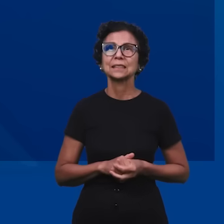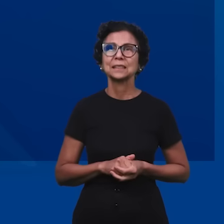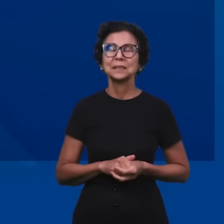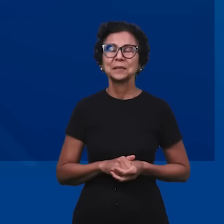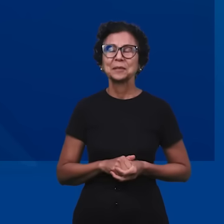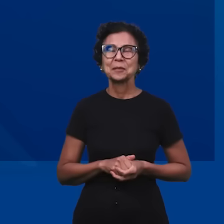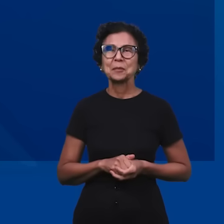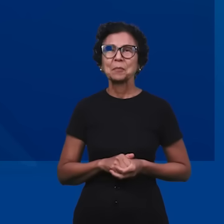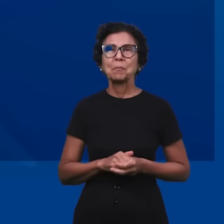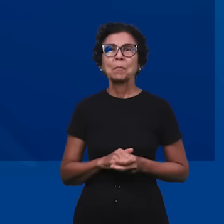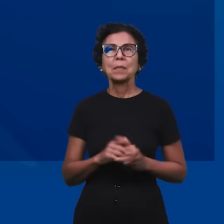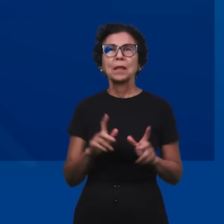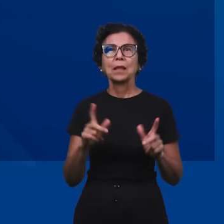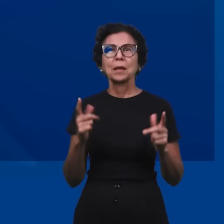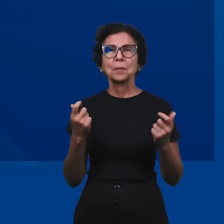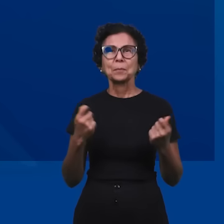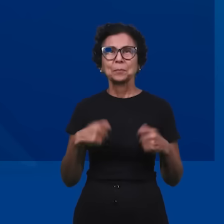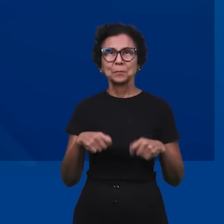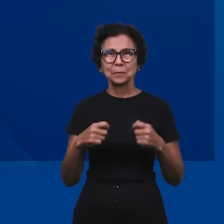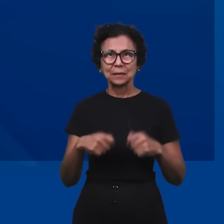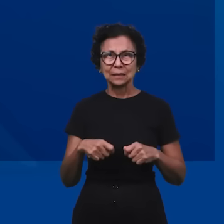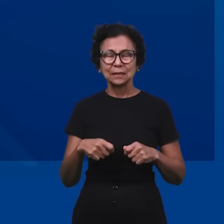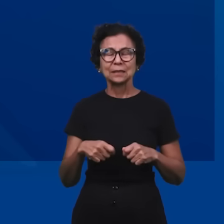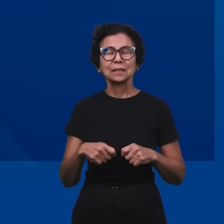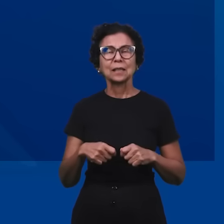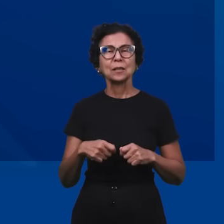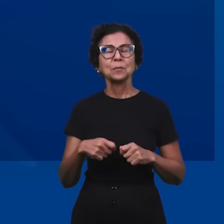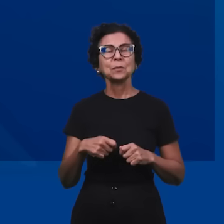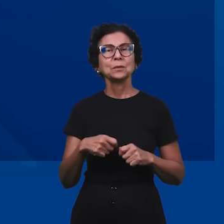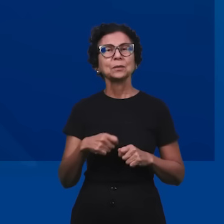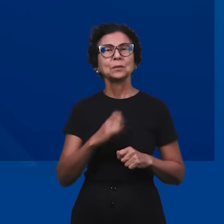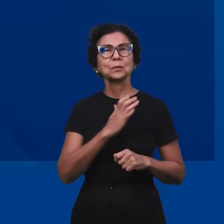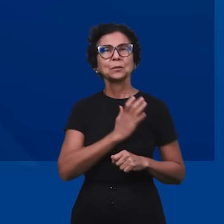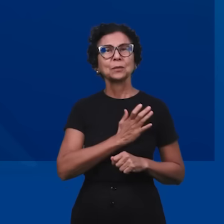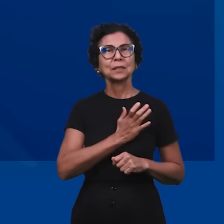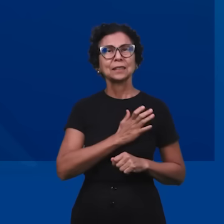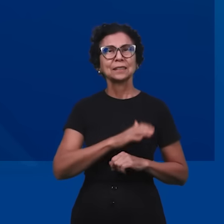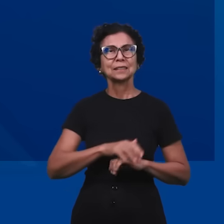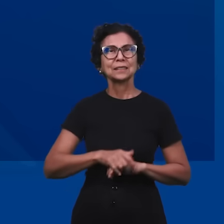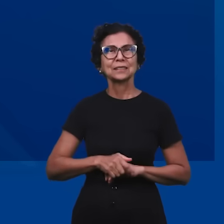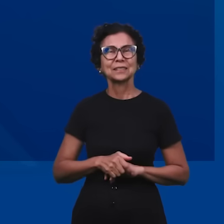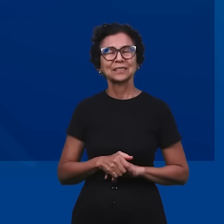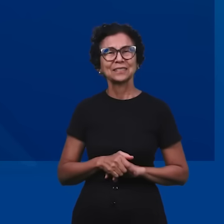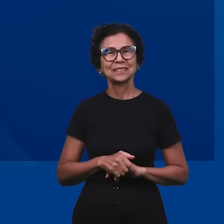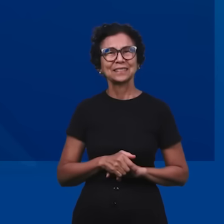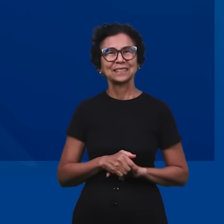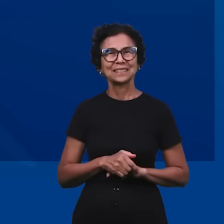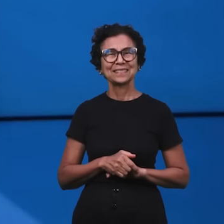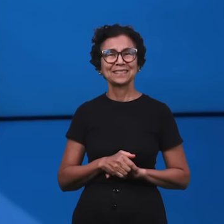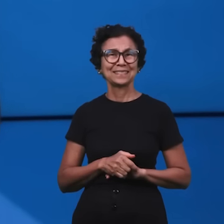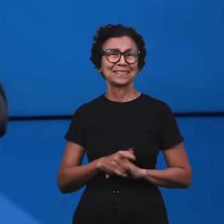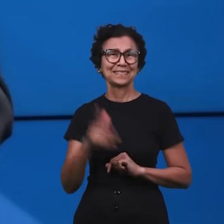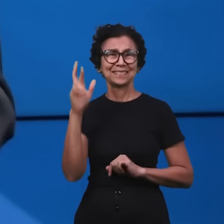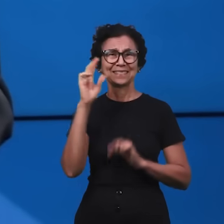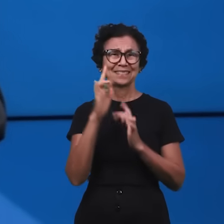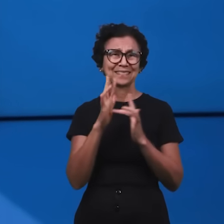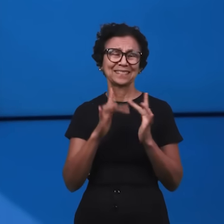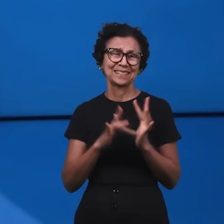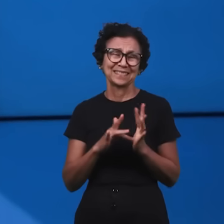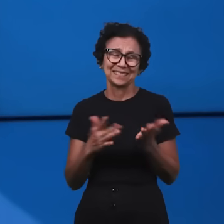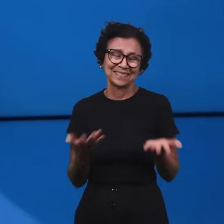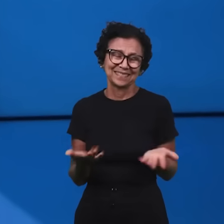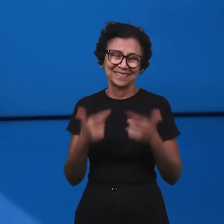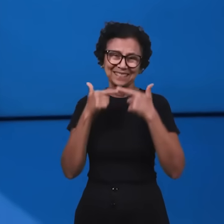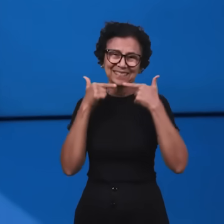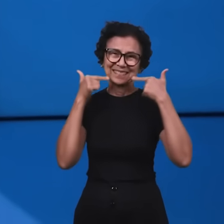Devemos ter a fé em nossos corações, só pode do Senhor Jesus. Amém, Matias, pelo